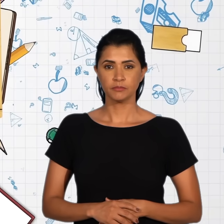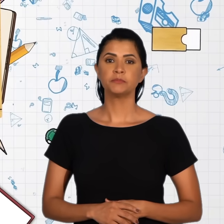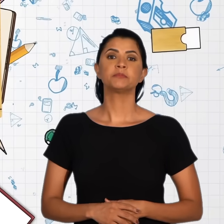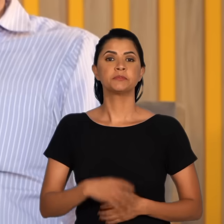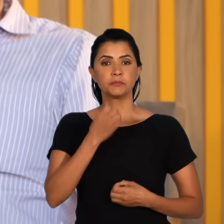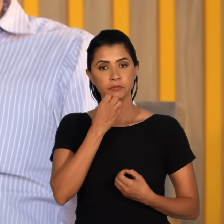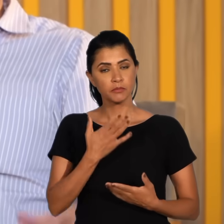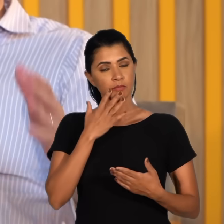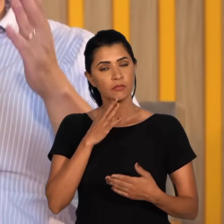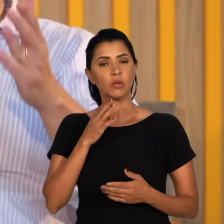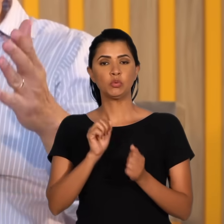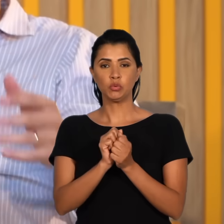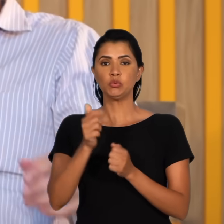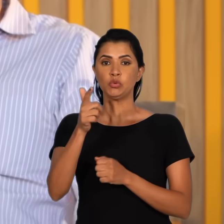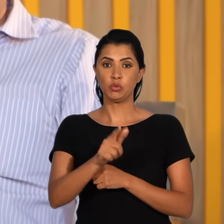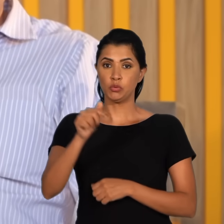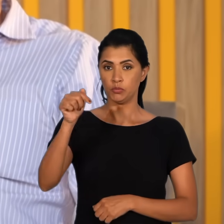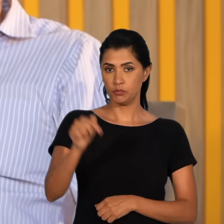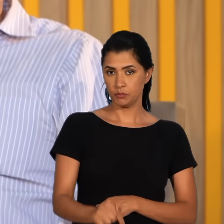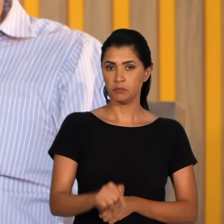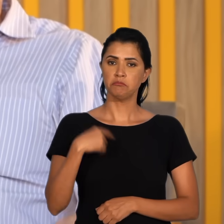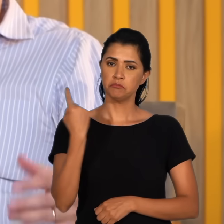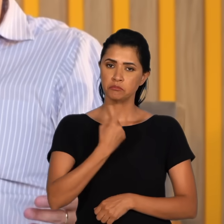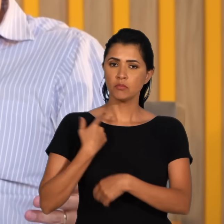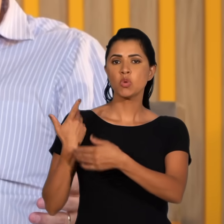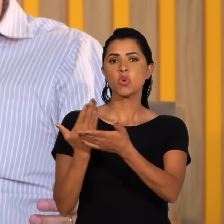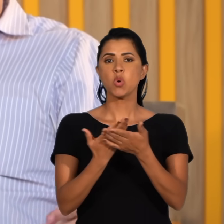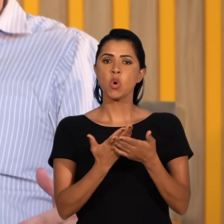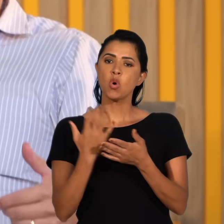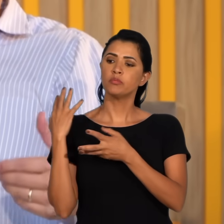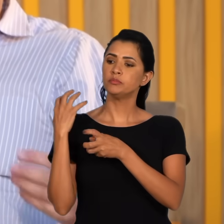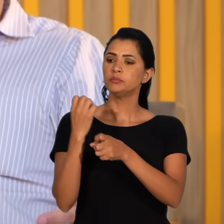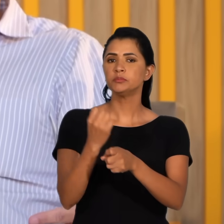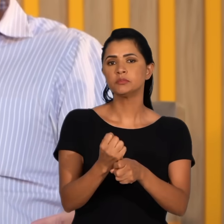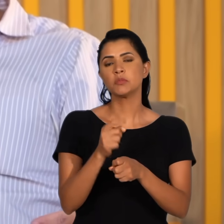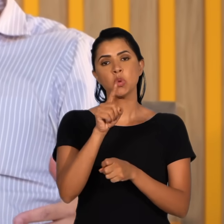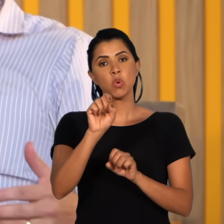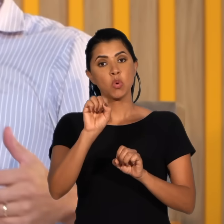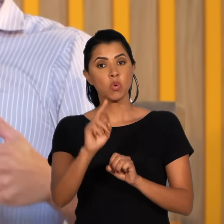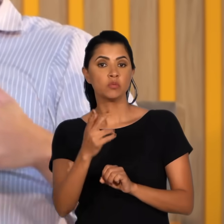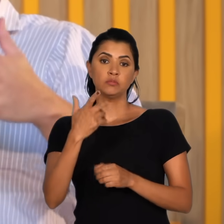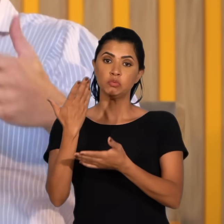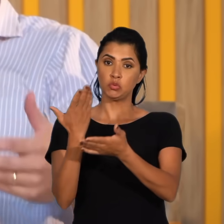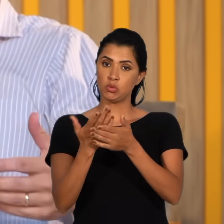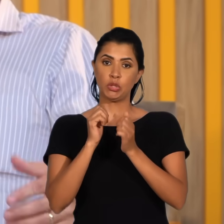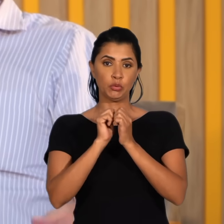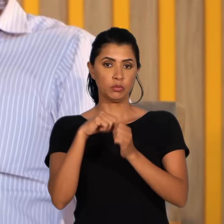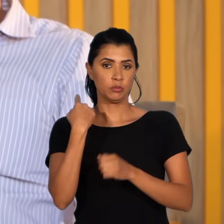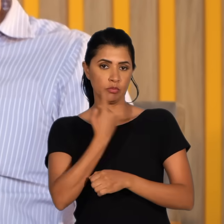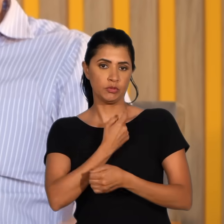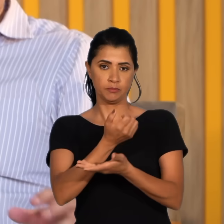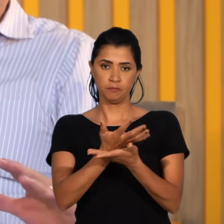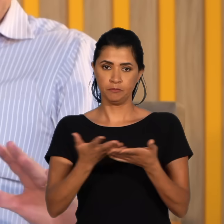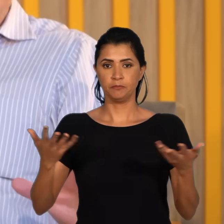lugar muito bom que bom estarmos juntos aqui para juntos recapitular ou você de repente estudar